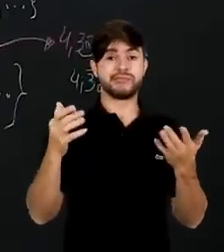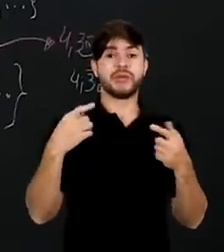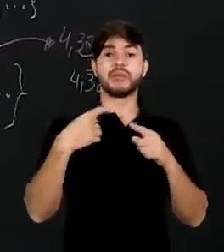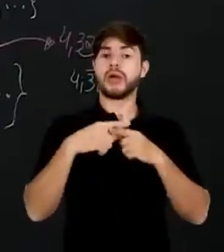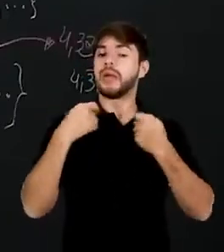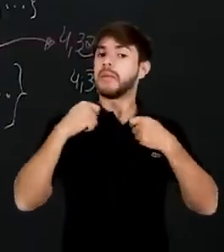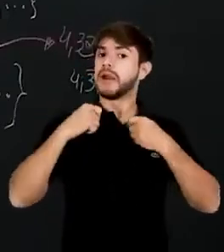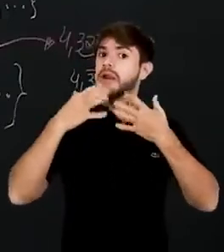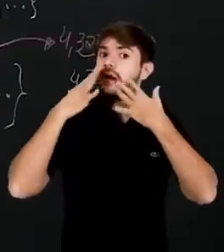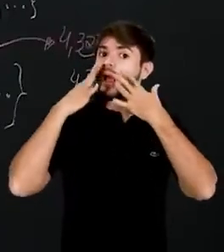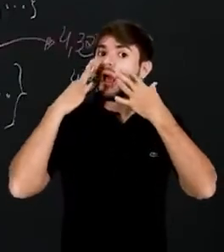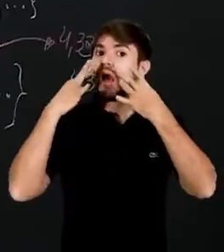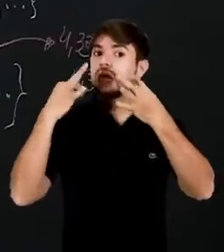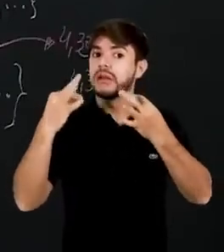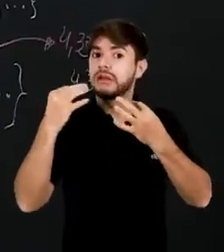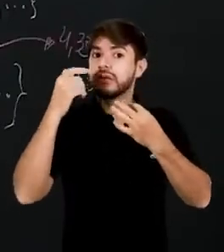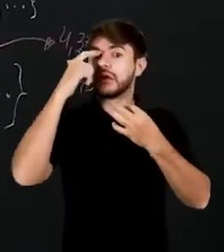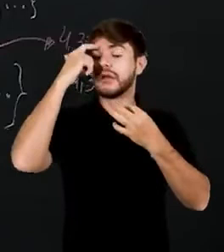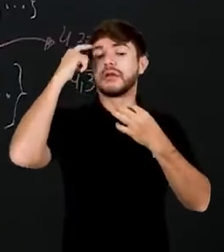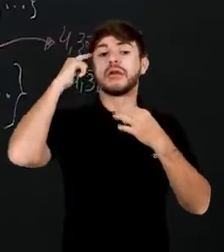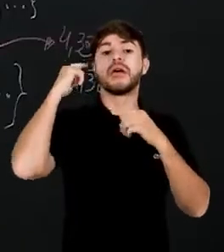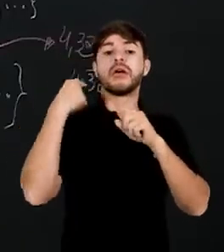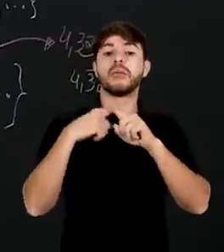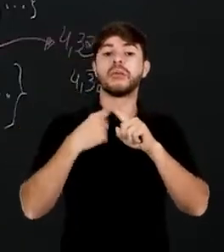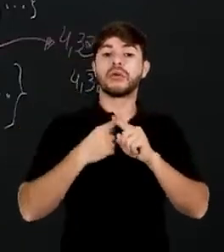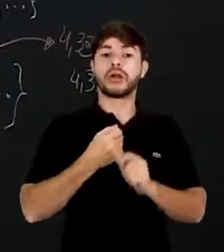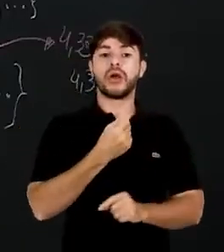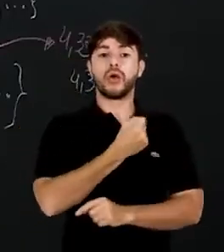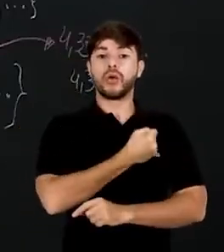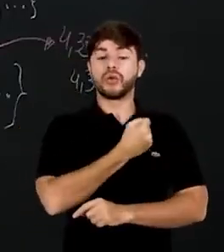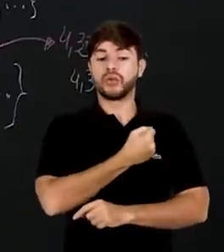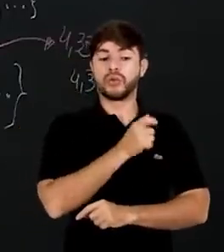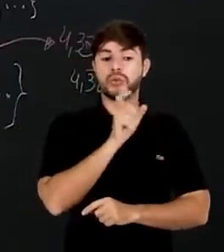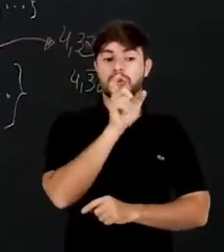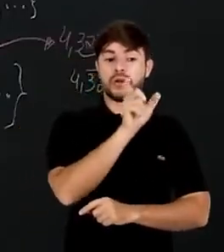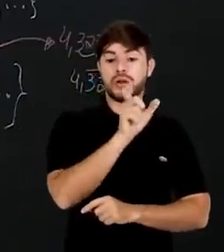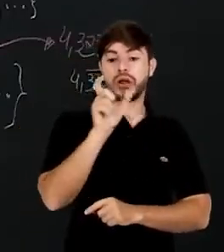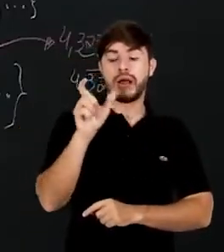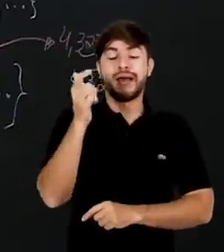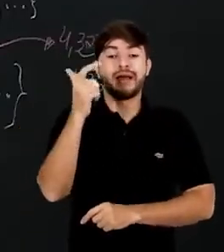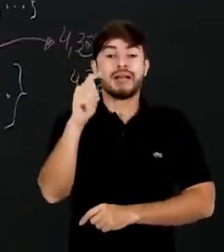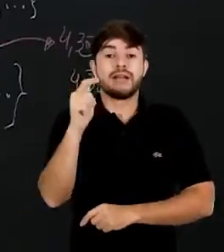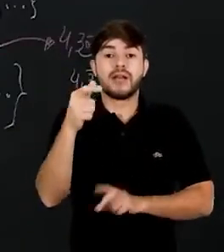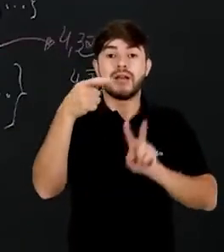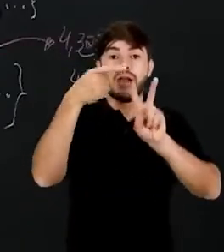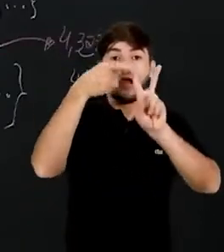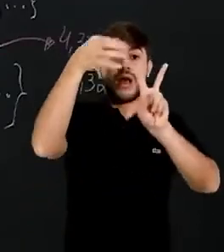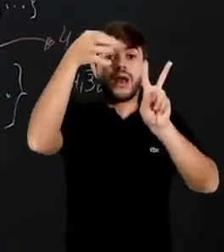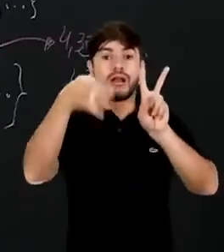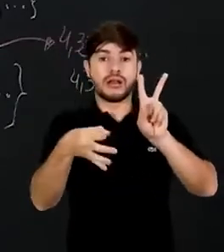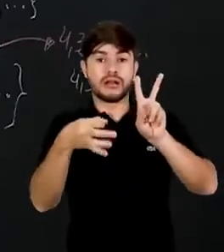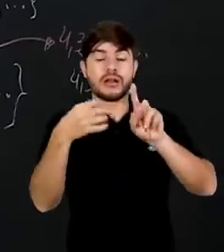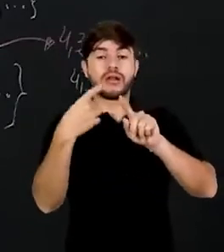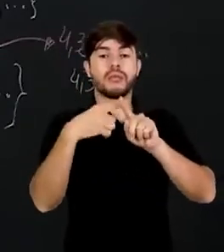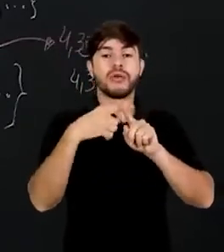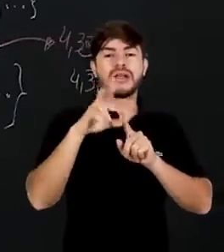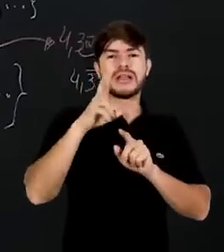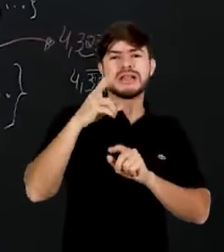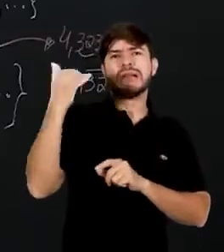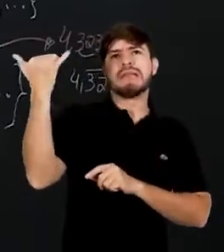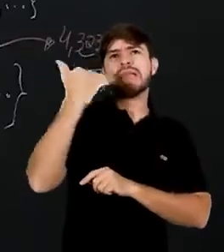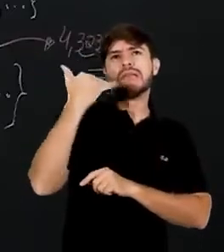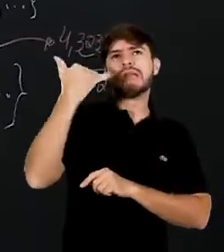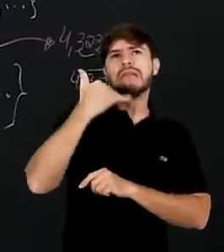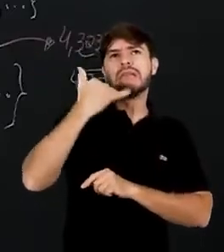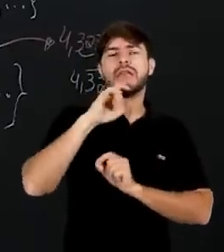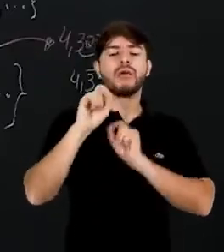estou dizendo é que esse número não tem raiz quadrada exata. O que a gente costuma ouvir muito por aí